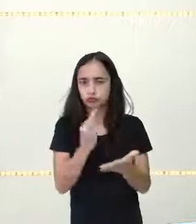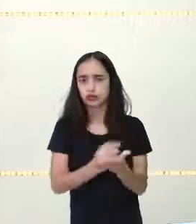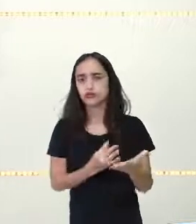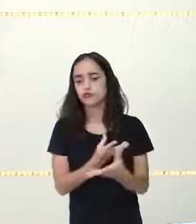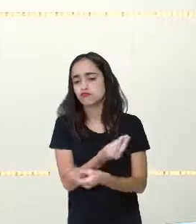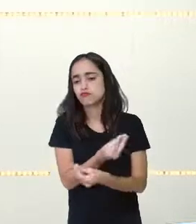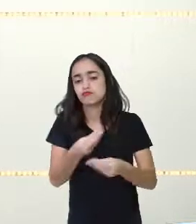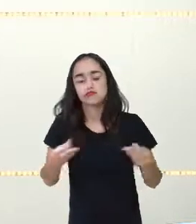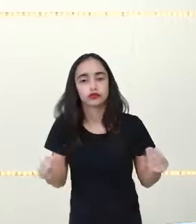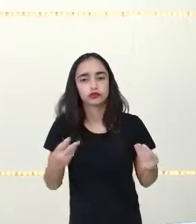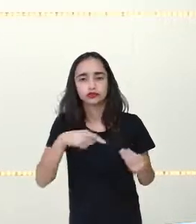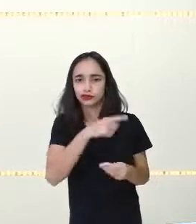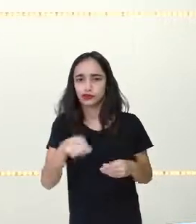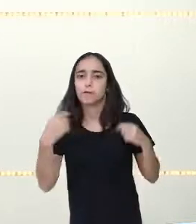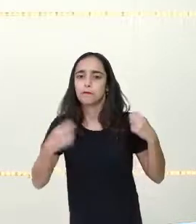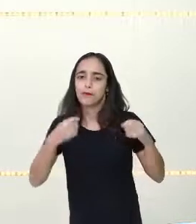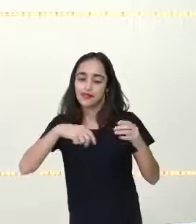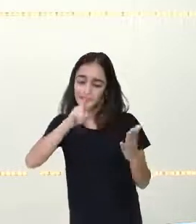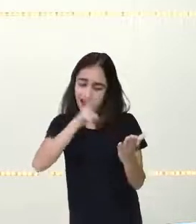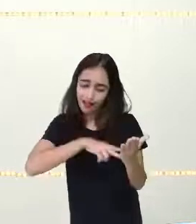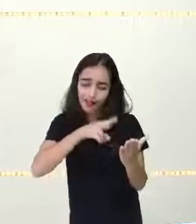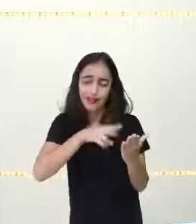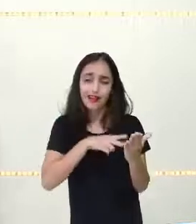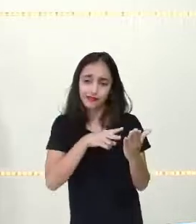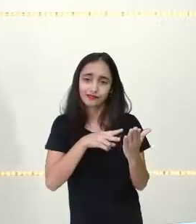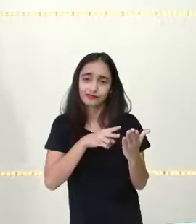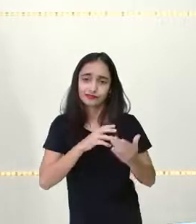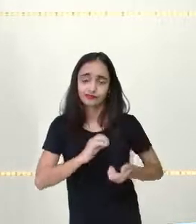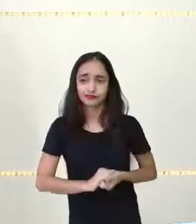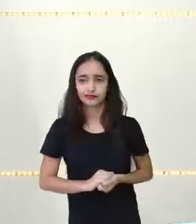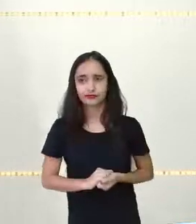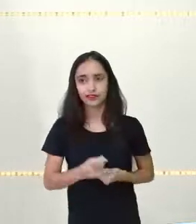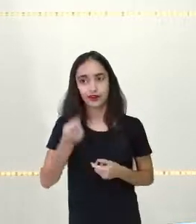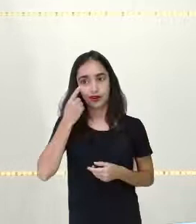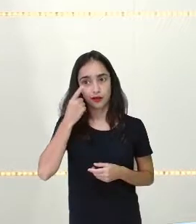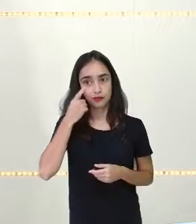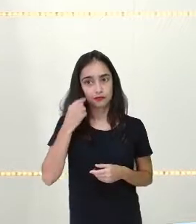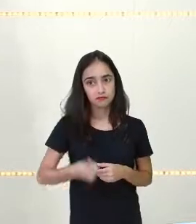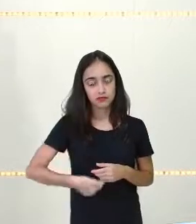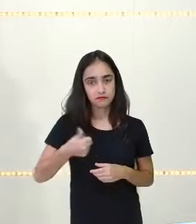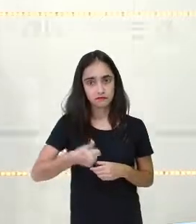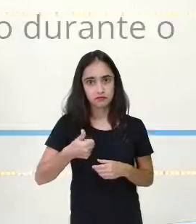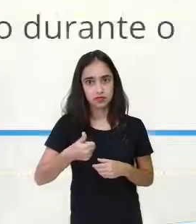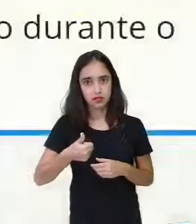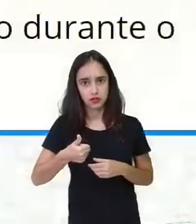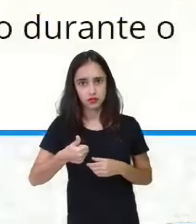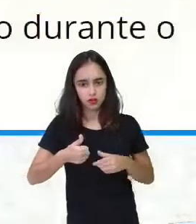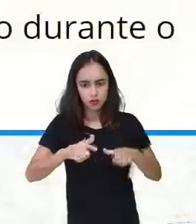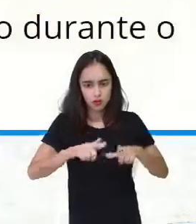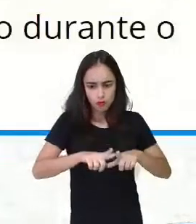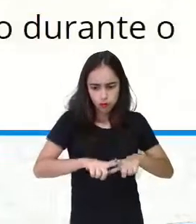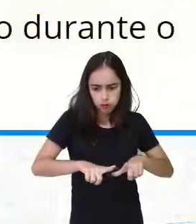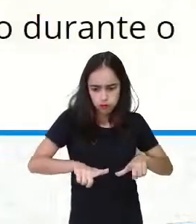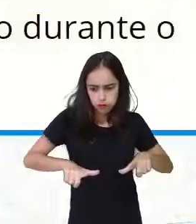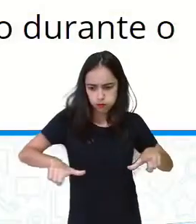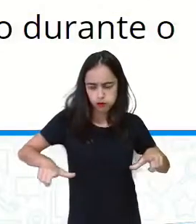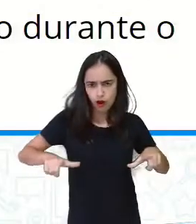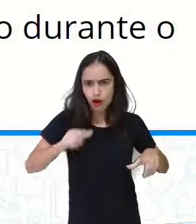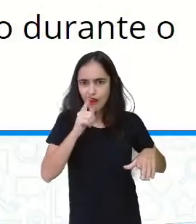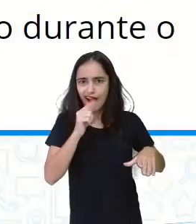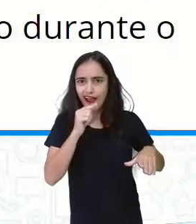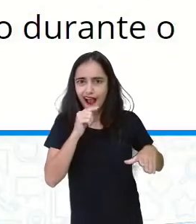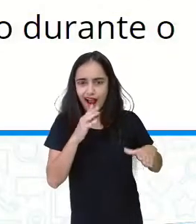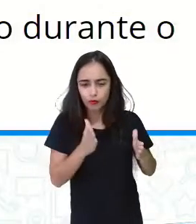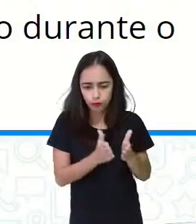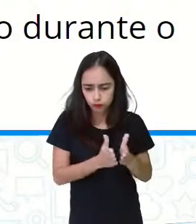daquela questão vamos começar piscina natural no Morro do Moreno vira a atração no Espírito